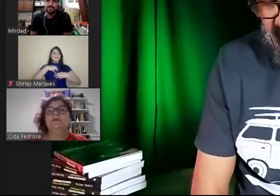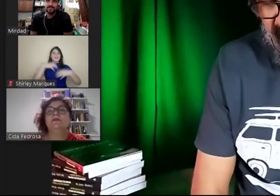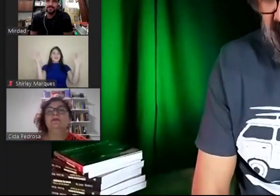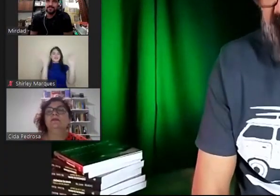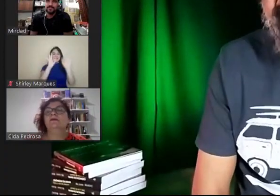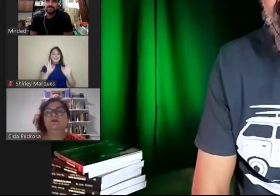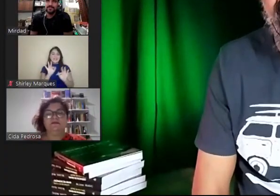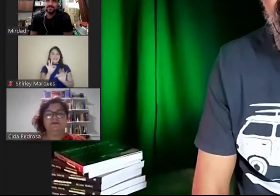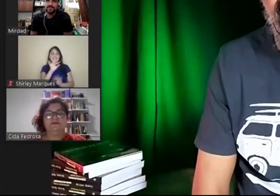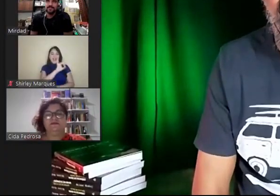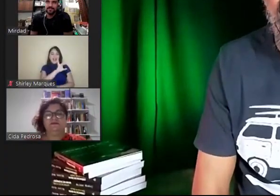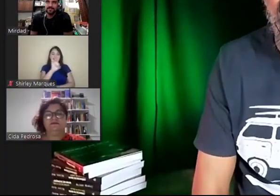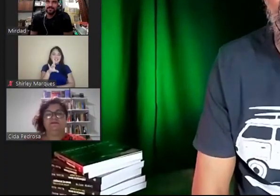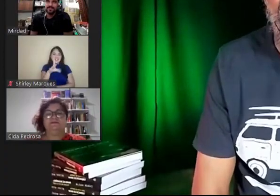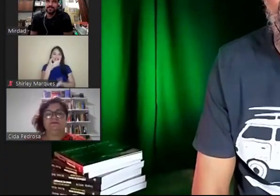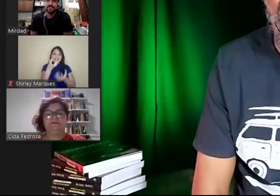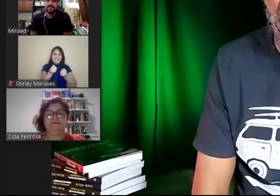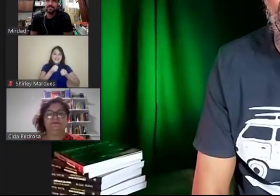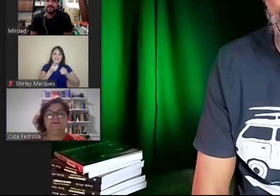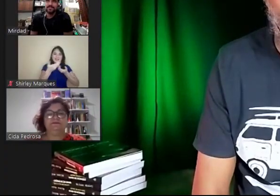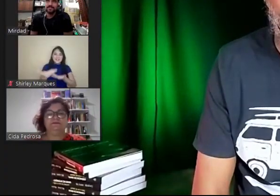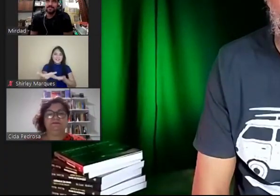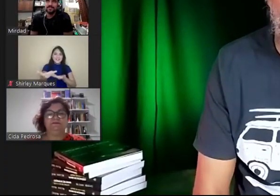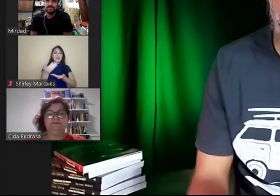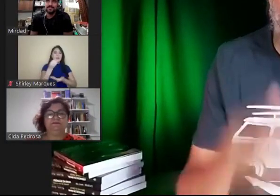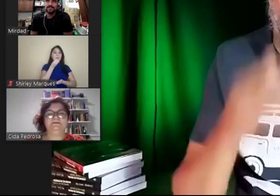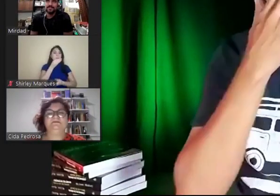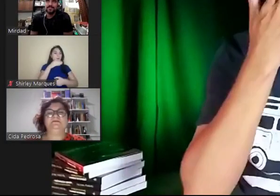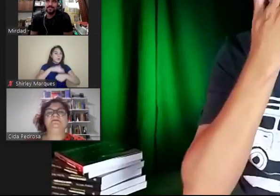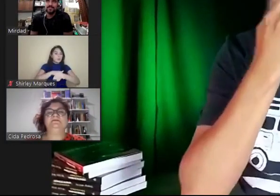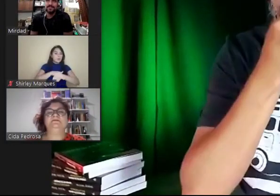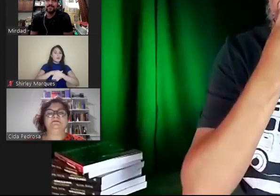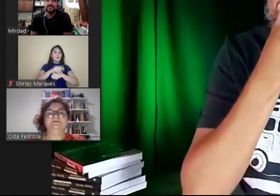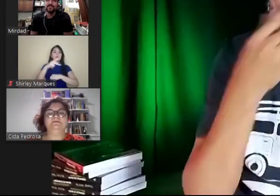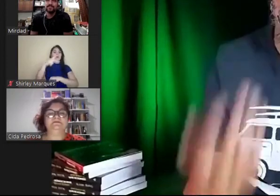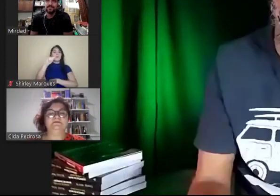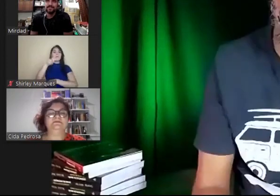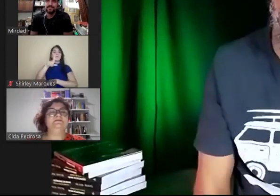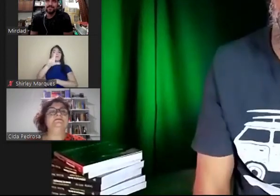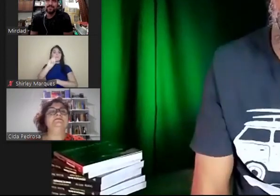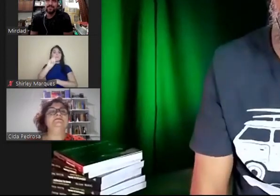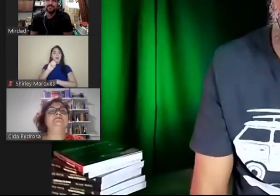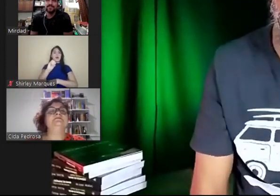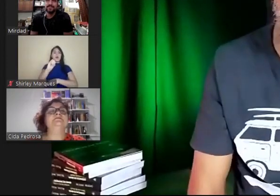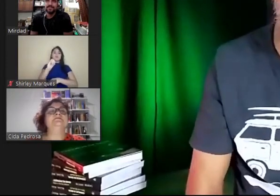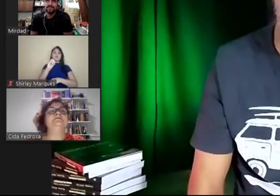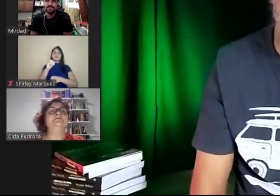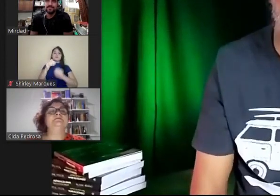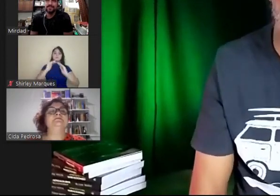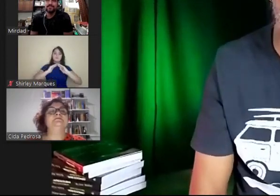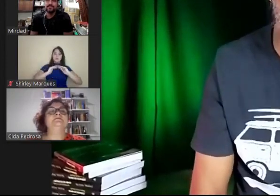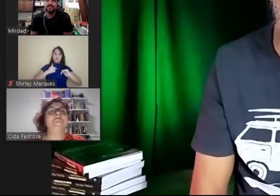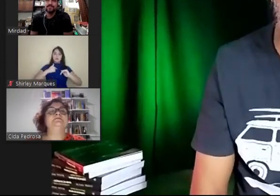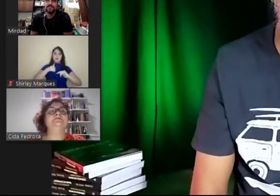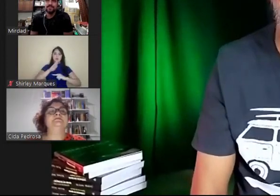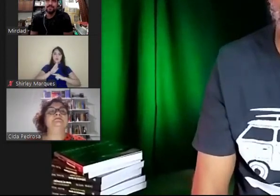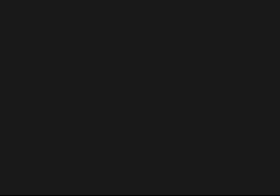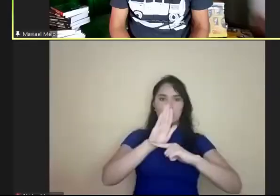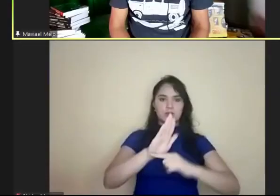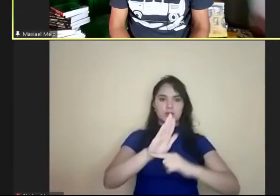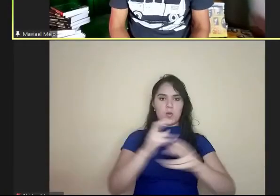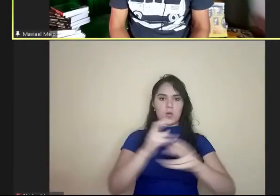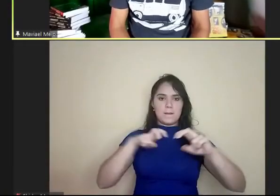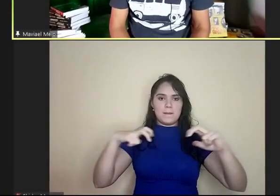o convite. Quando o Luiz Paulo me pediu para contribuir com algumas mesas, eu disse, pô, eu queria muito Cida